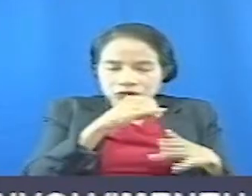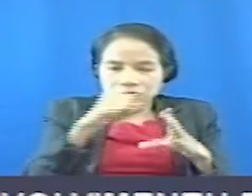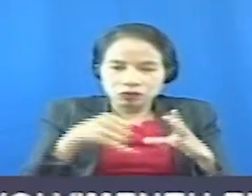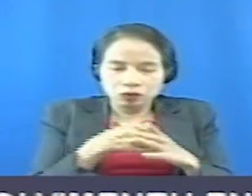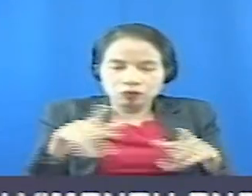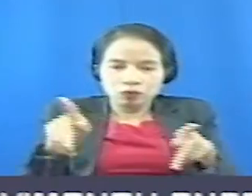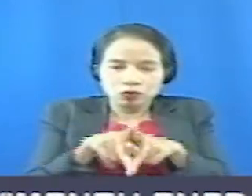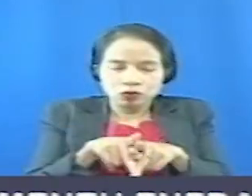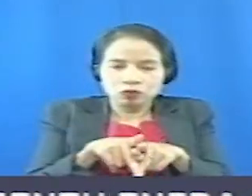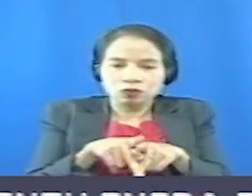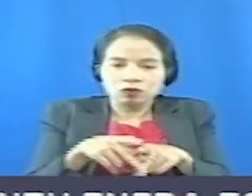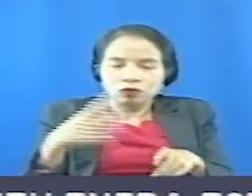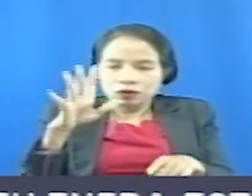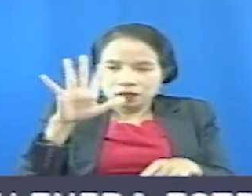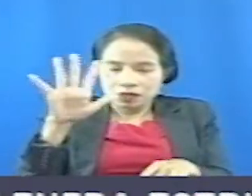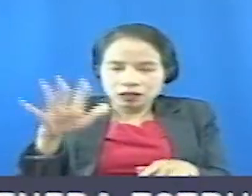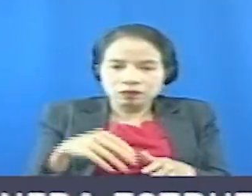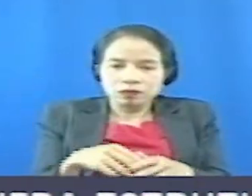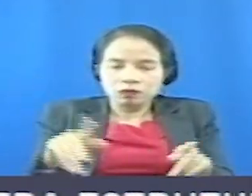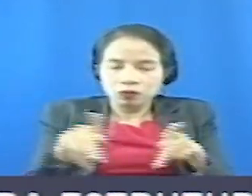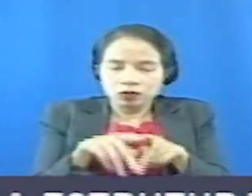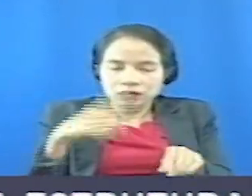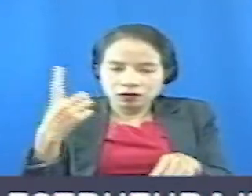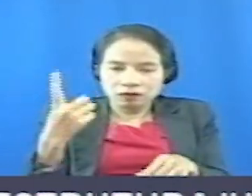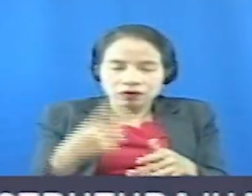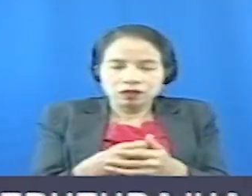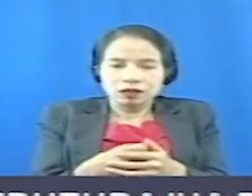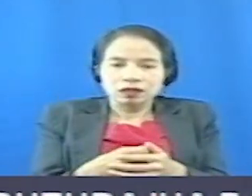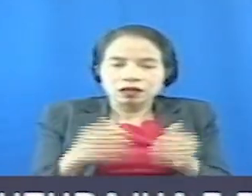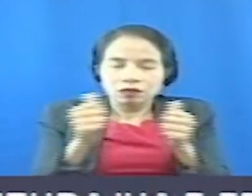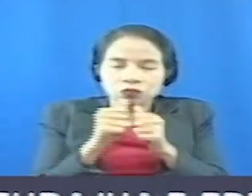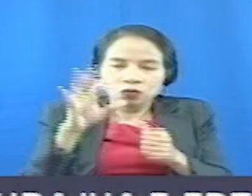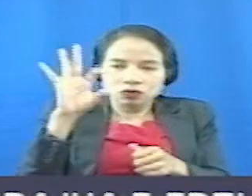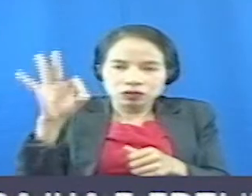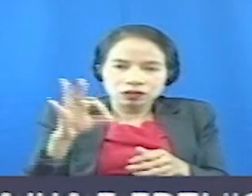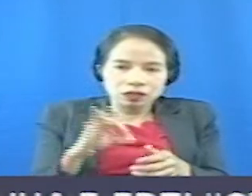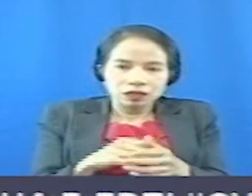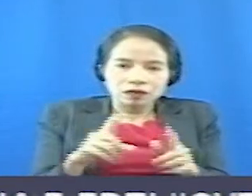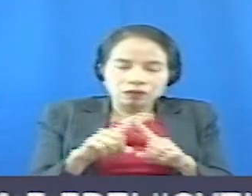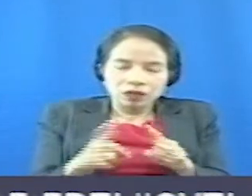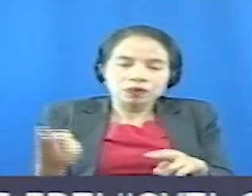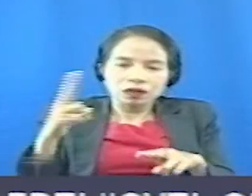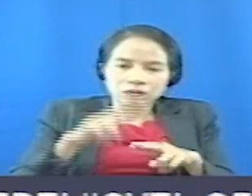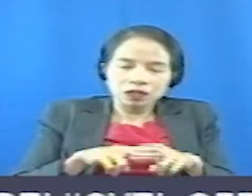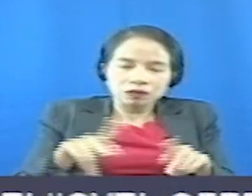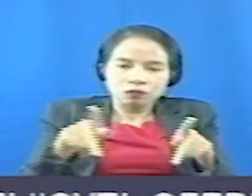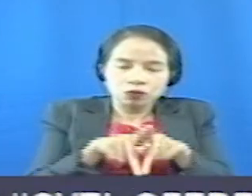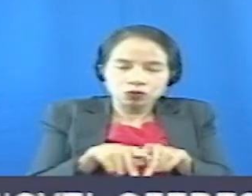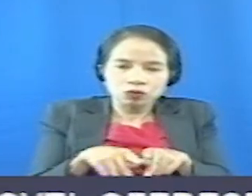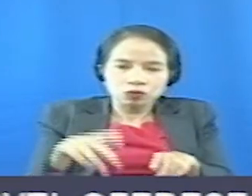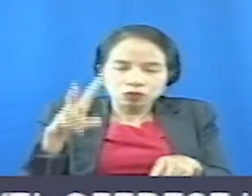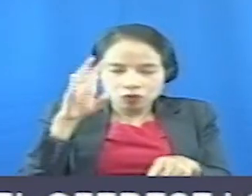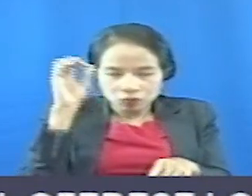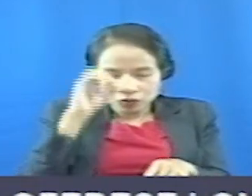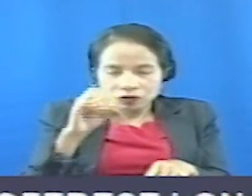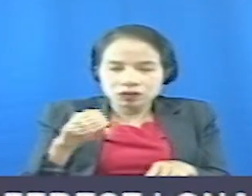Lima. Posto be nebe mak permanente durante ne posto xia. Ya. Mabe amenta tam posto observação.